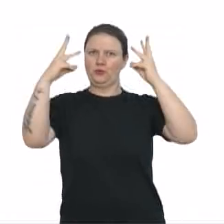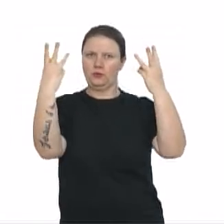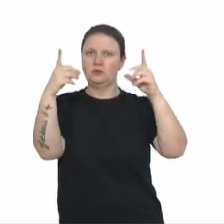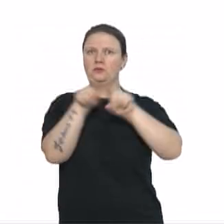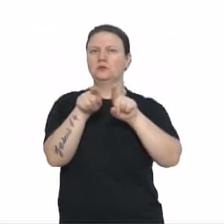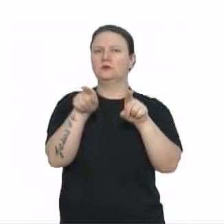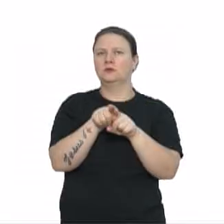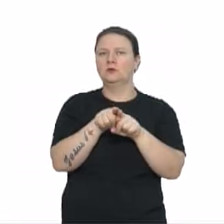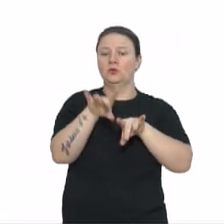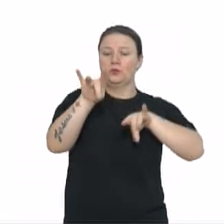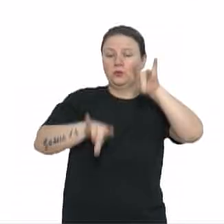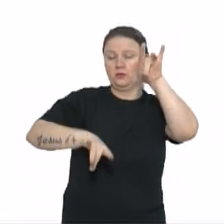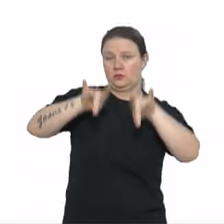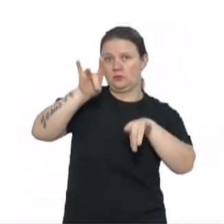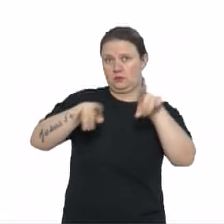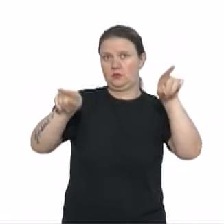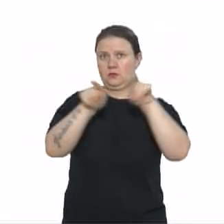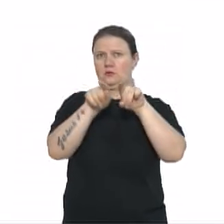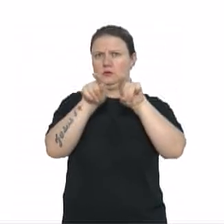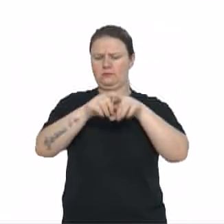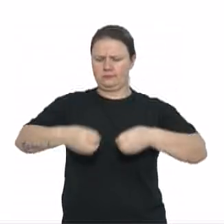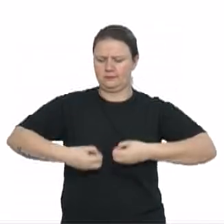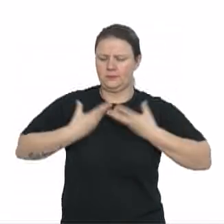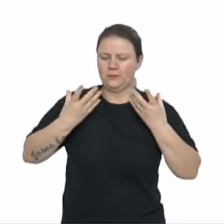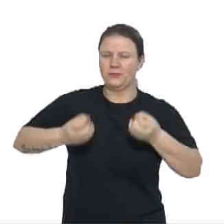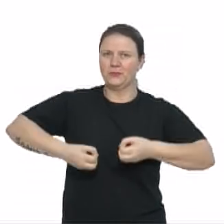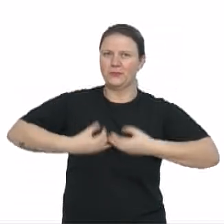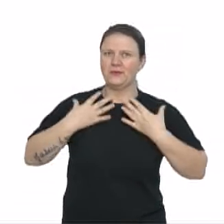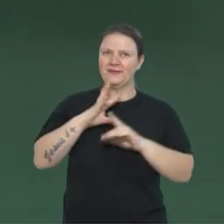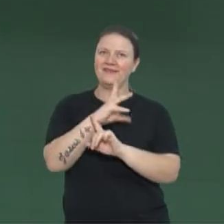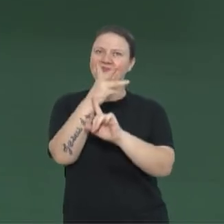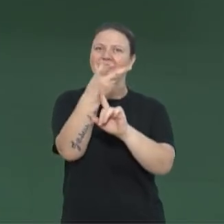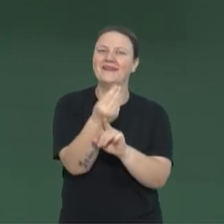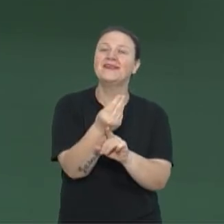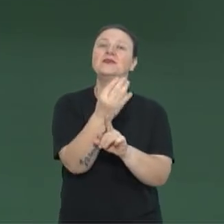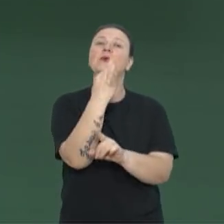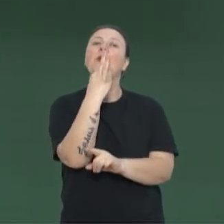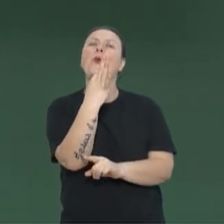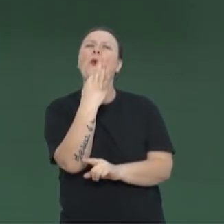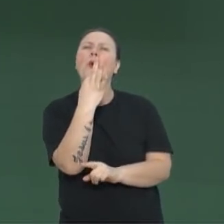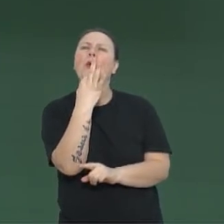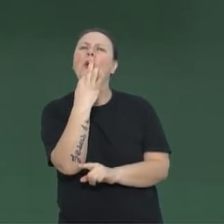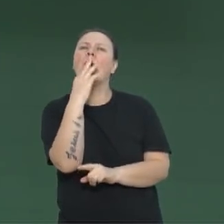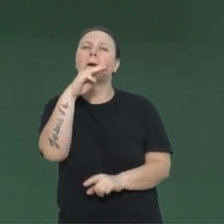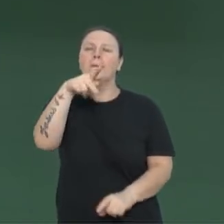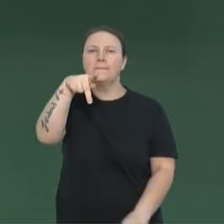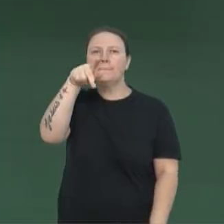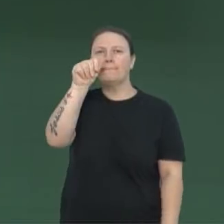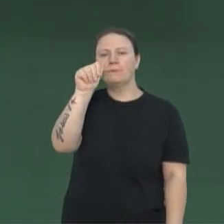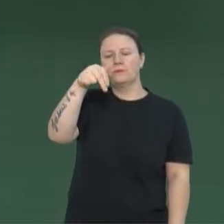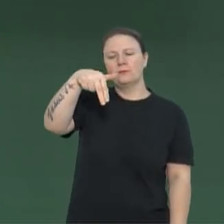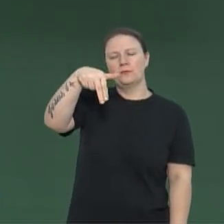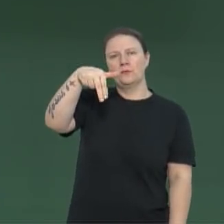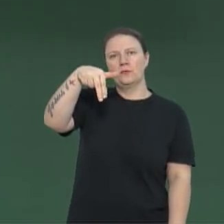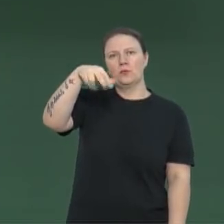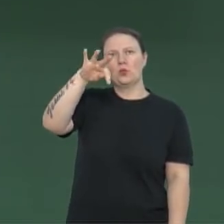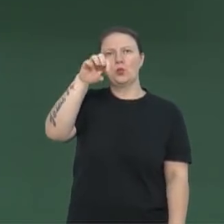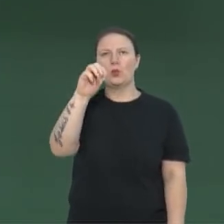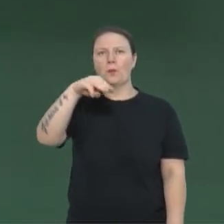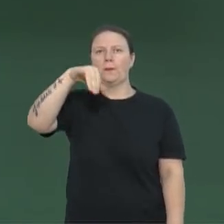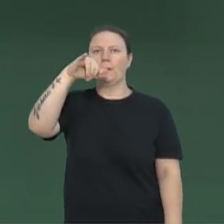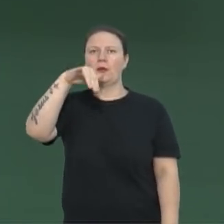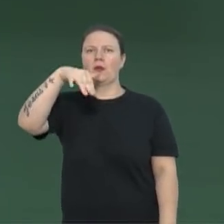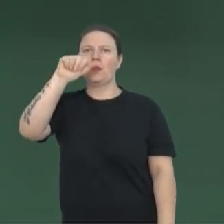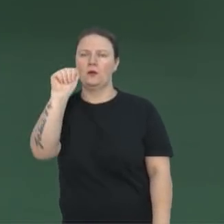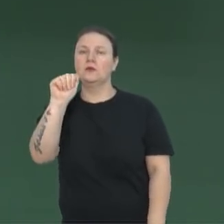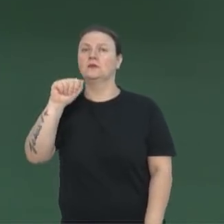teatro, esta manifestação artística, como eu falei agora há pouco, é conhecida como pantomima. Um exemplo é